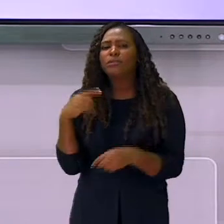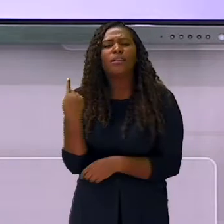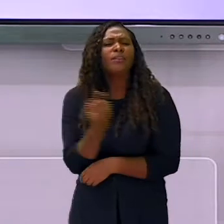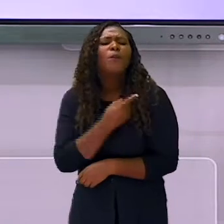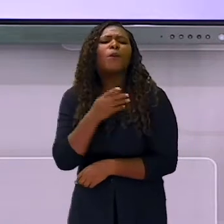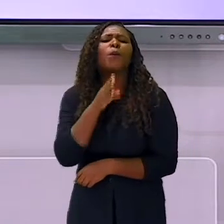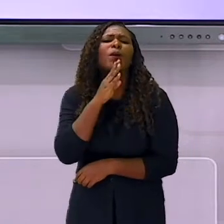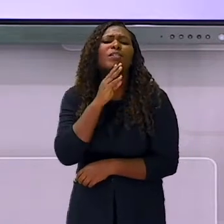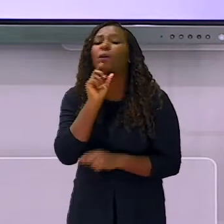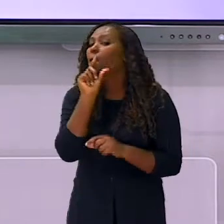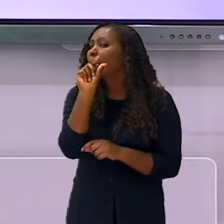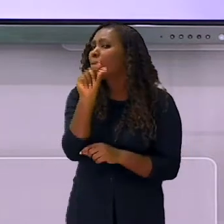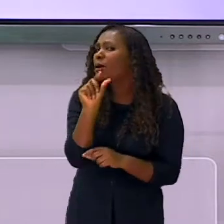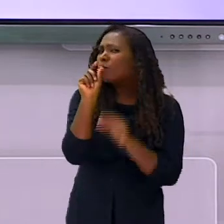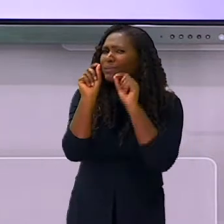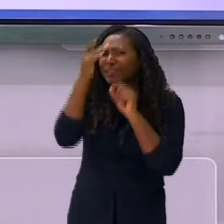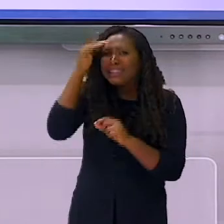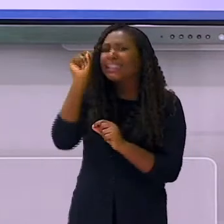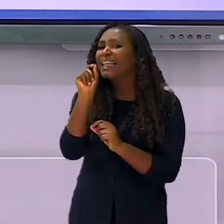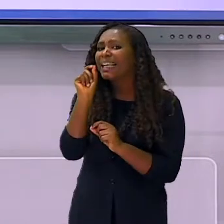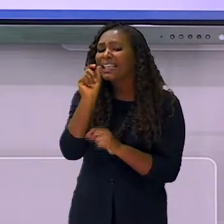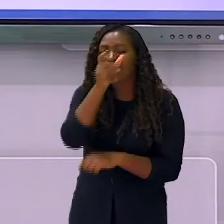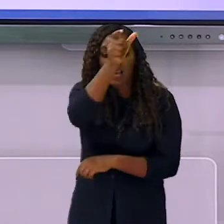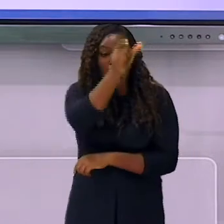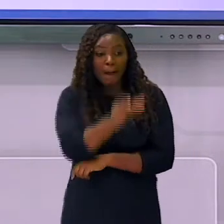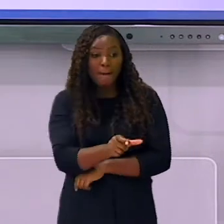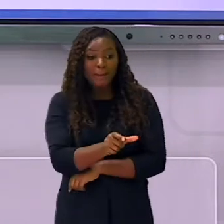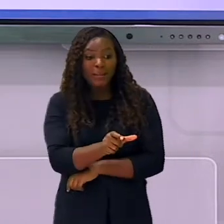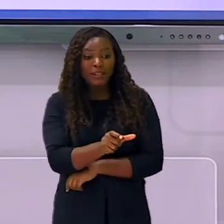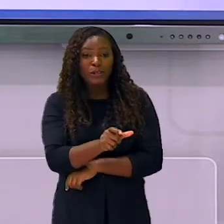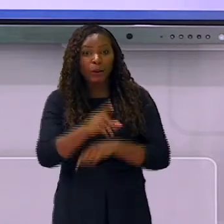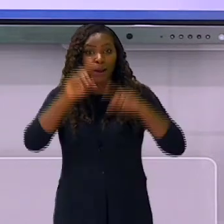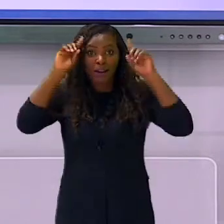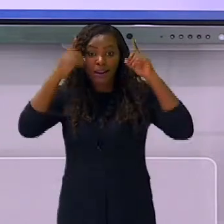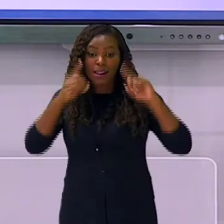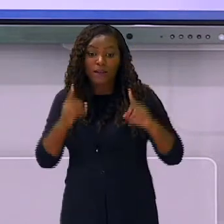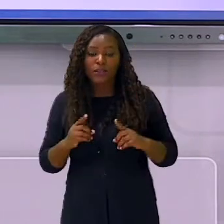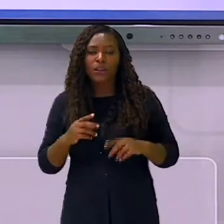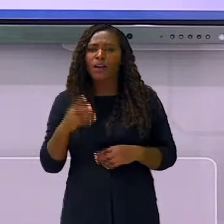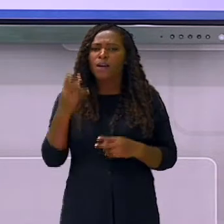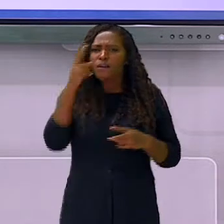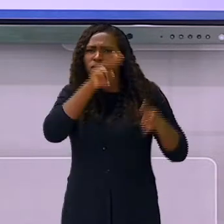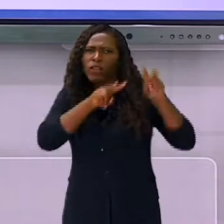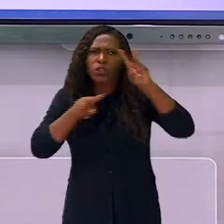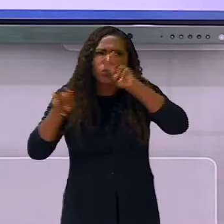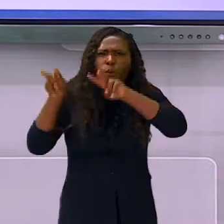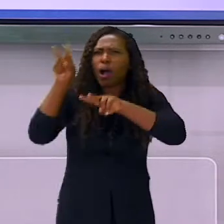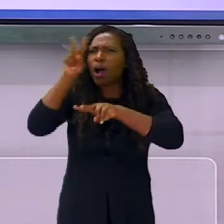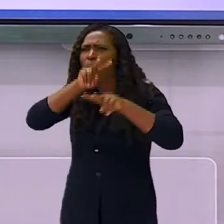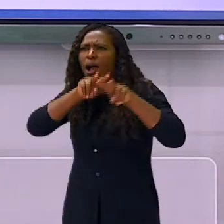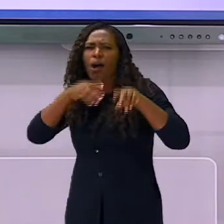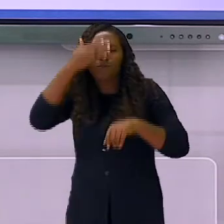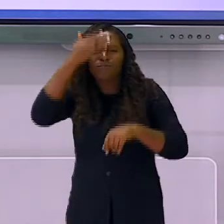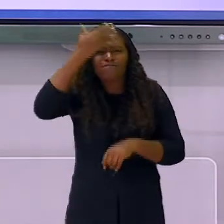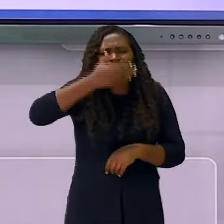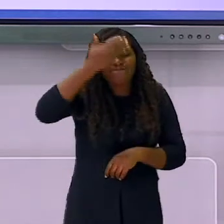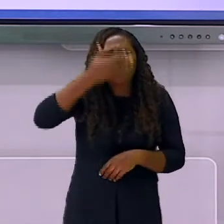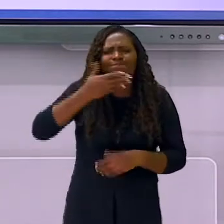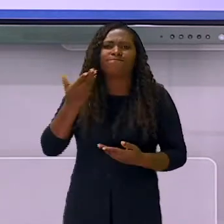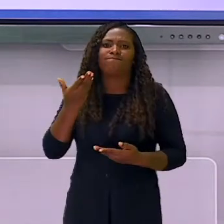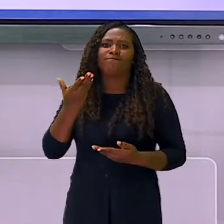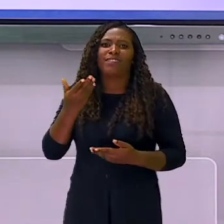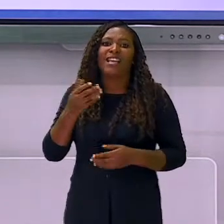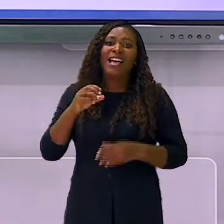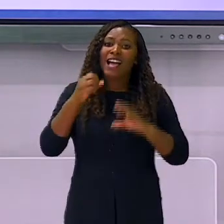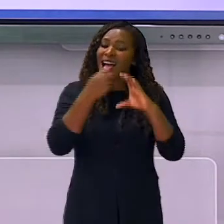visual. E quem são essas pessoas? As pessoas com deficiência visual são caracterizadas pela